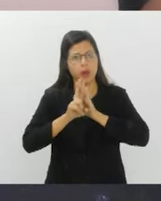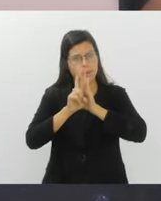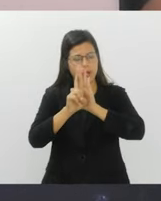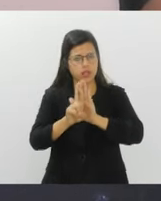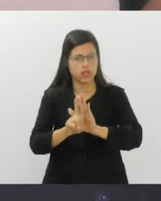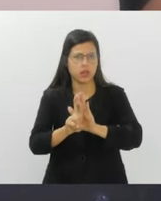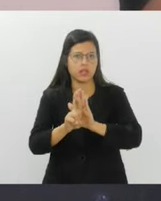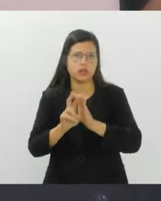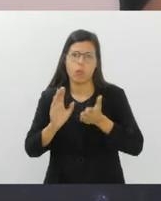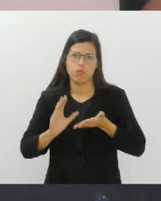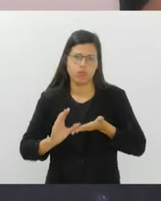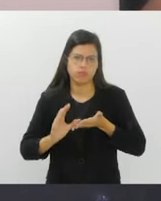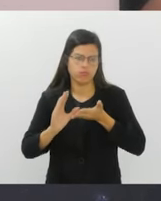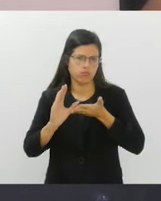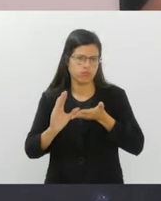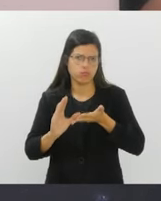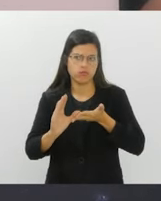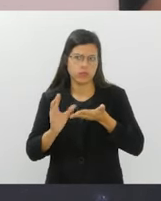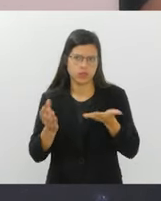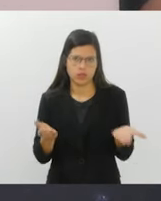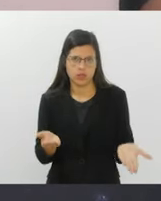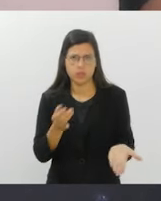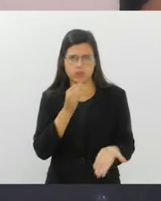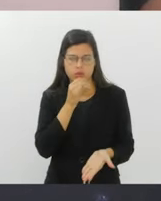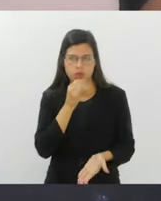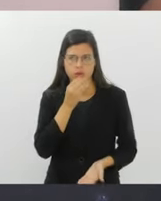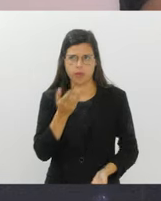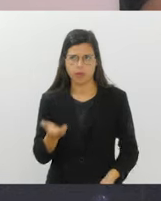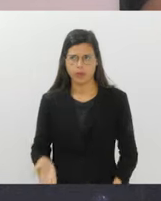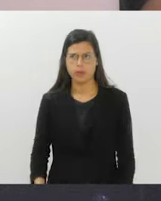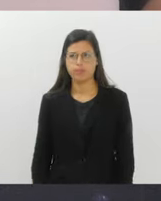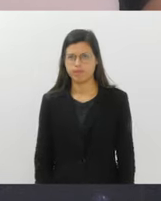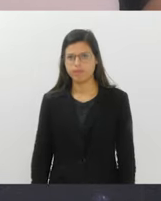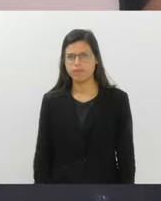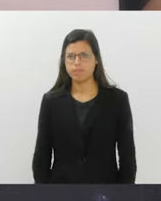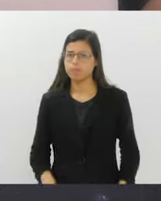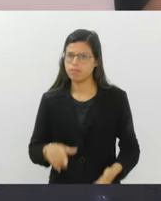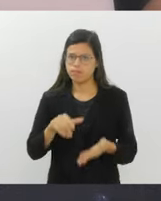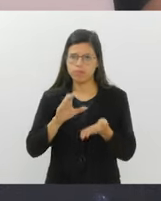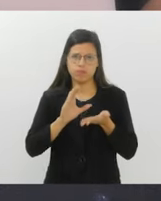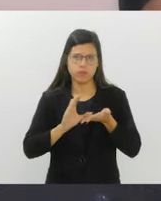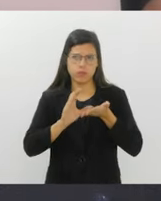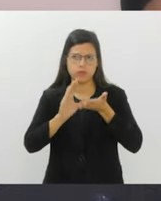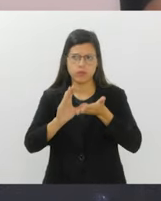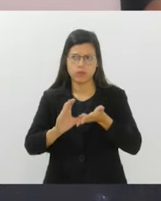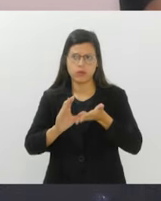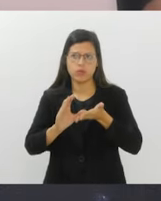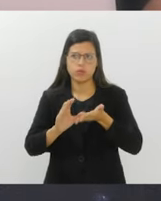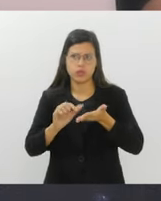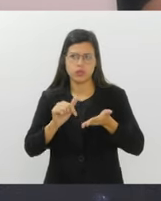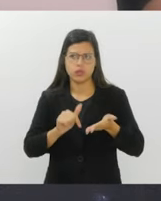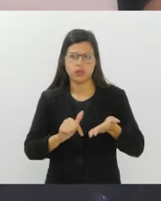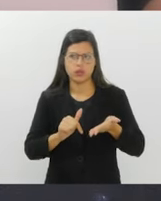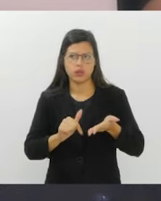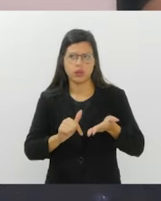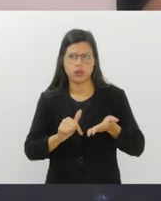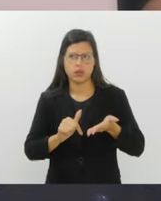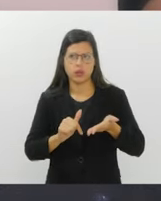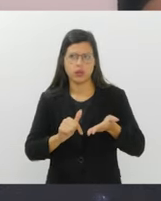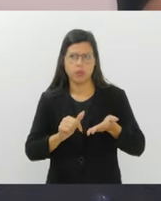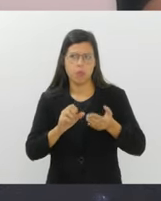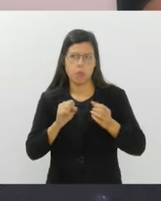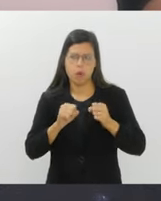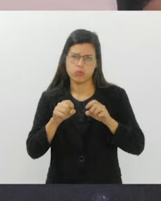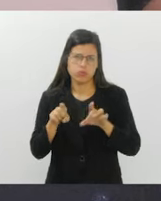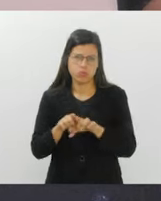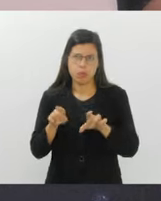O conselho é... Pois é, é uma delas que se não reúne desde 22. Eu posso me